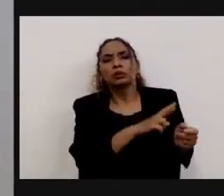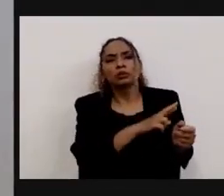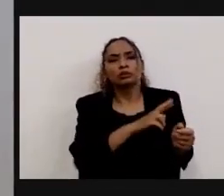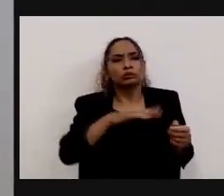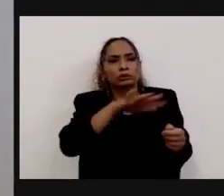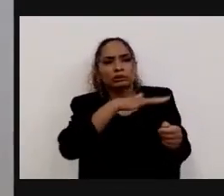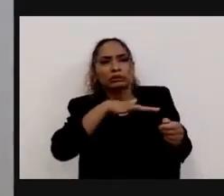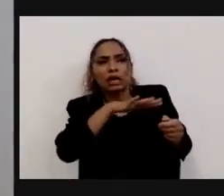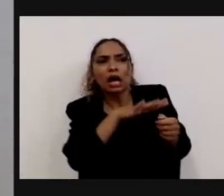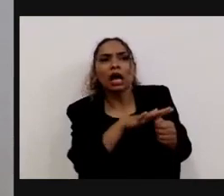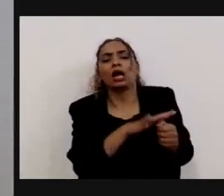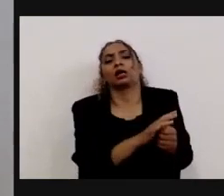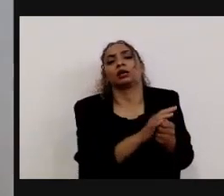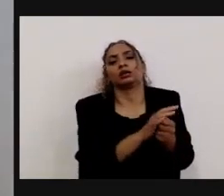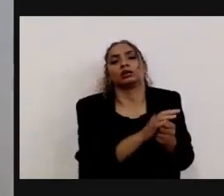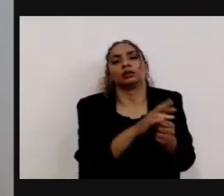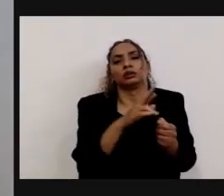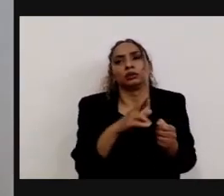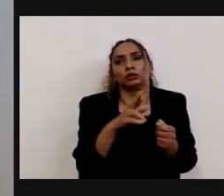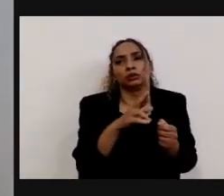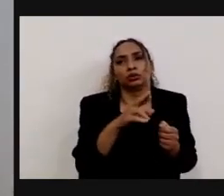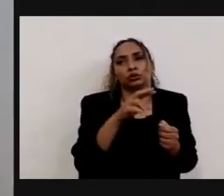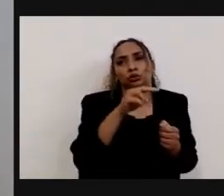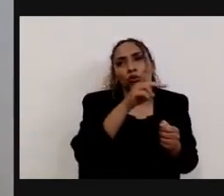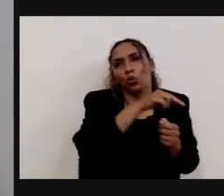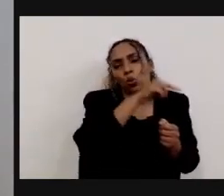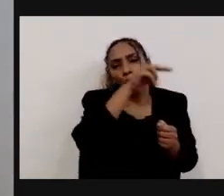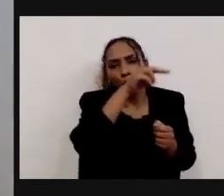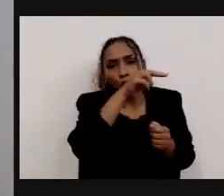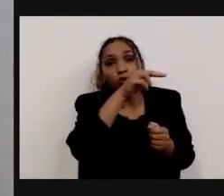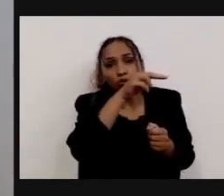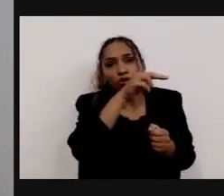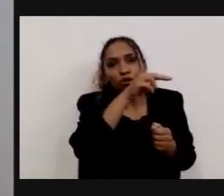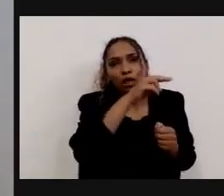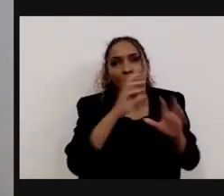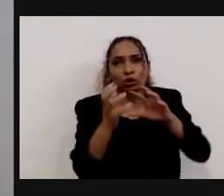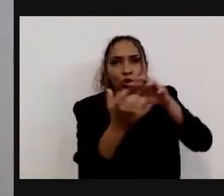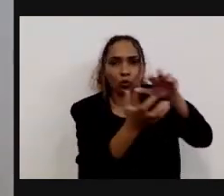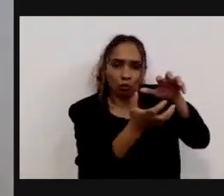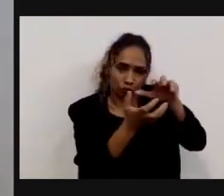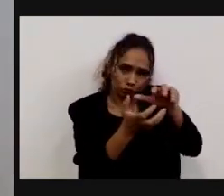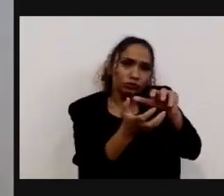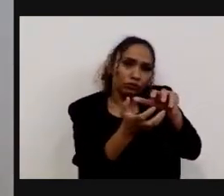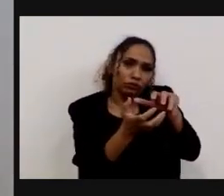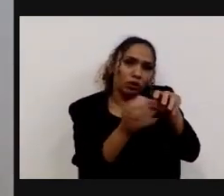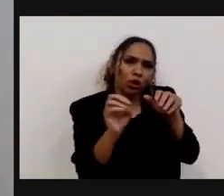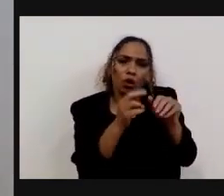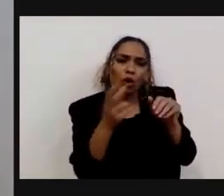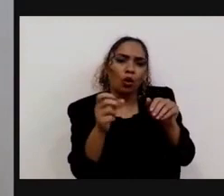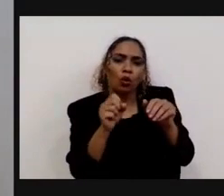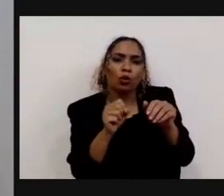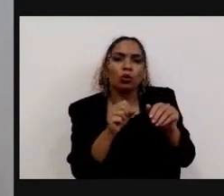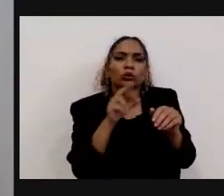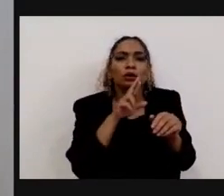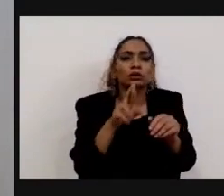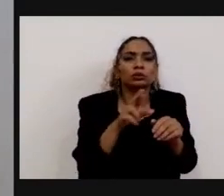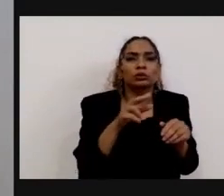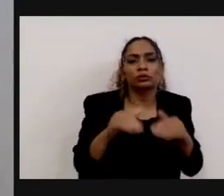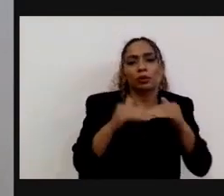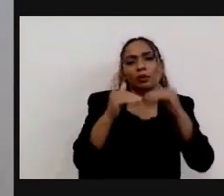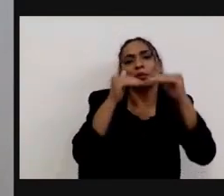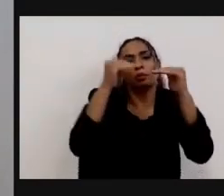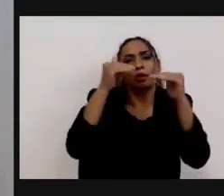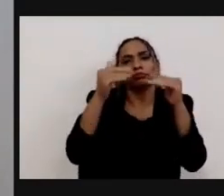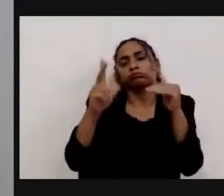soluções vindas ou da região norte lá do mundo né do Hemisfério Norte mundial ou da soluções que foram